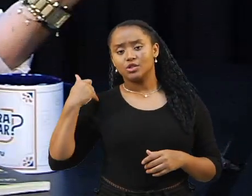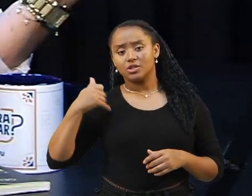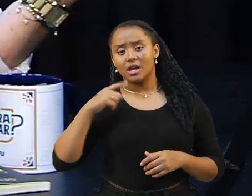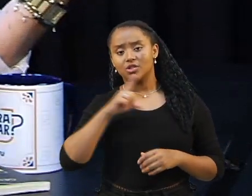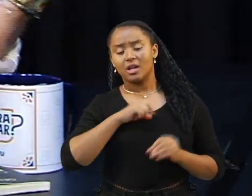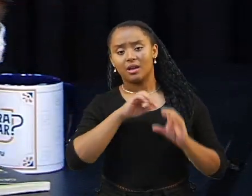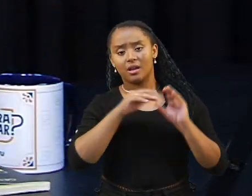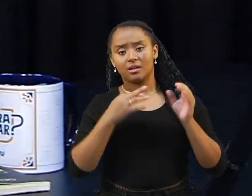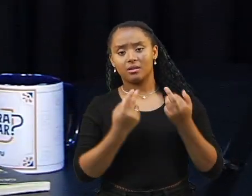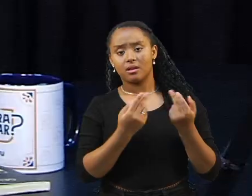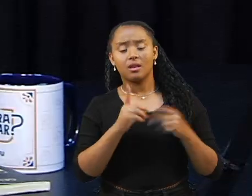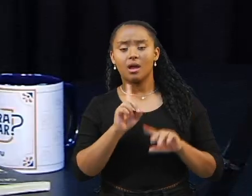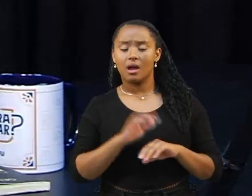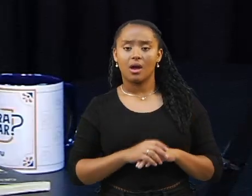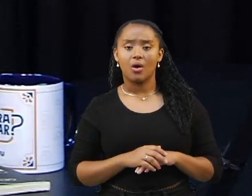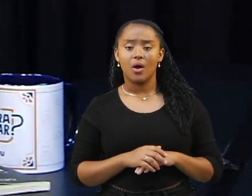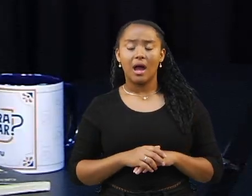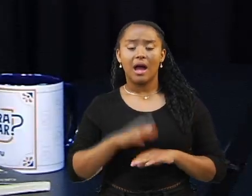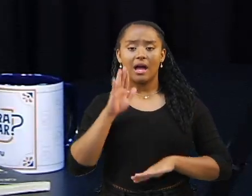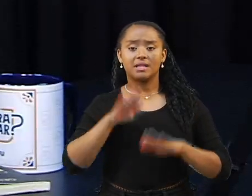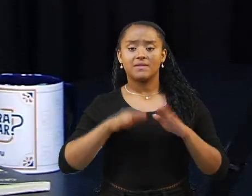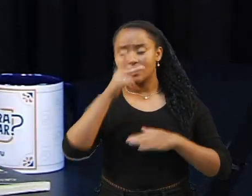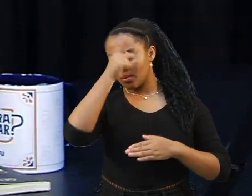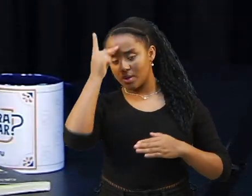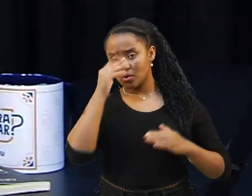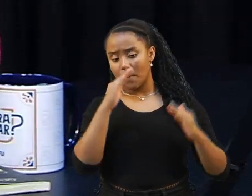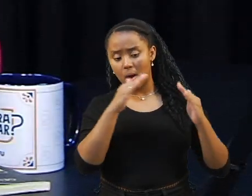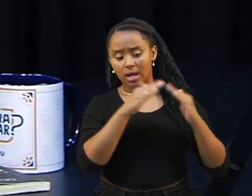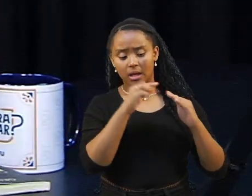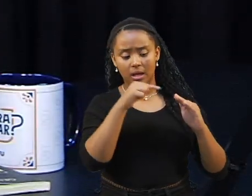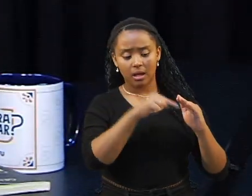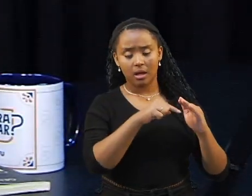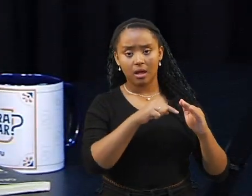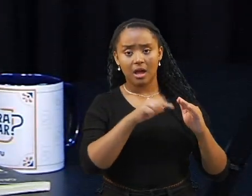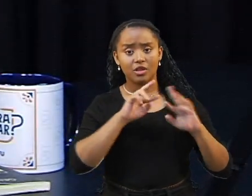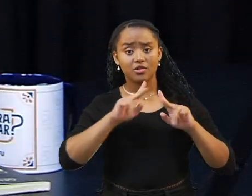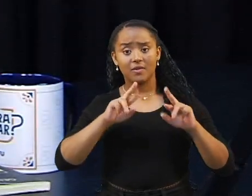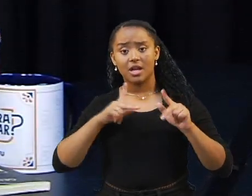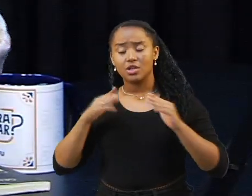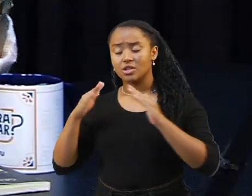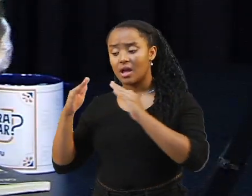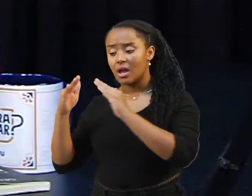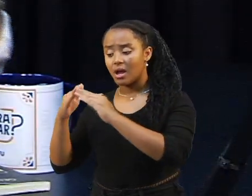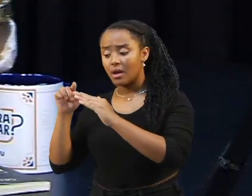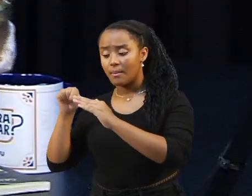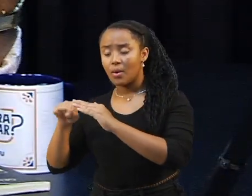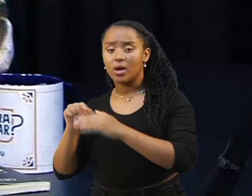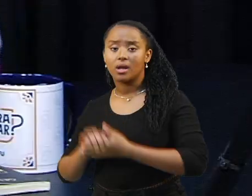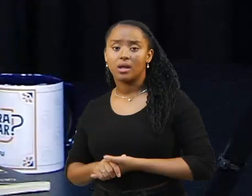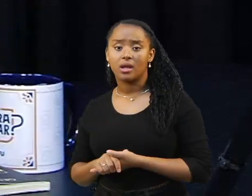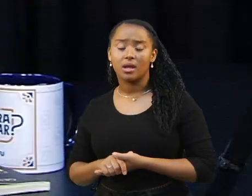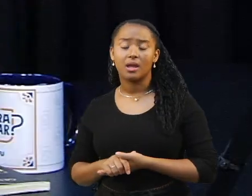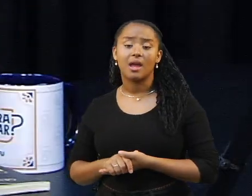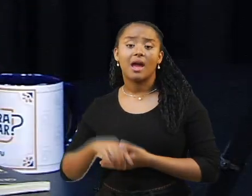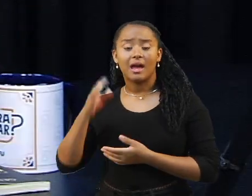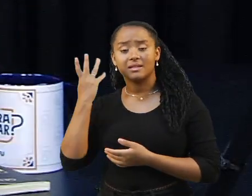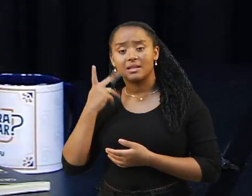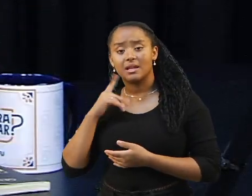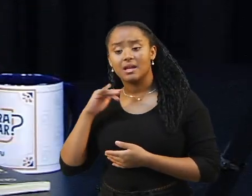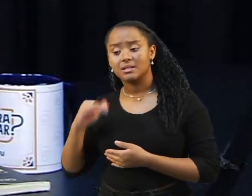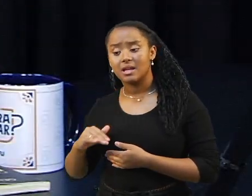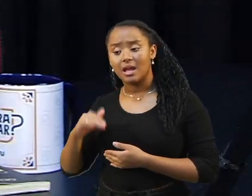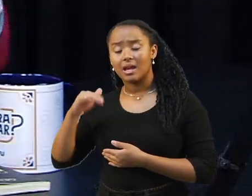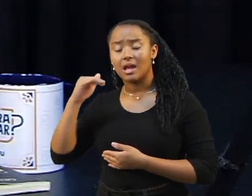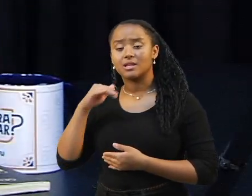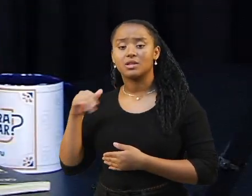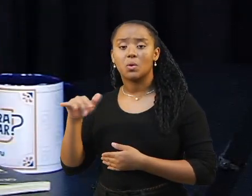mais metropolitanas são diferentes. A que mora mais no interior, as crianças que têm um ambiente violento são